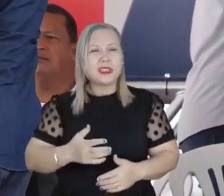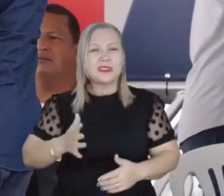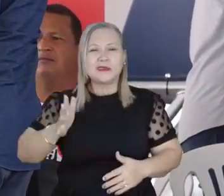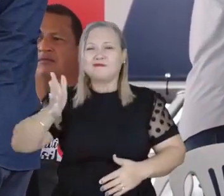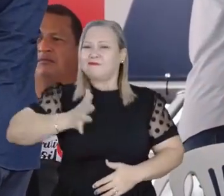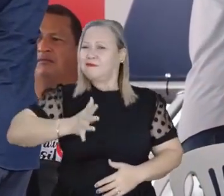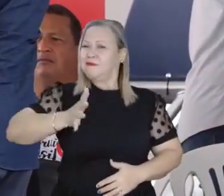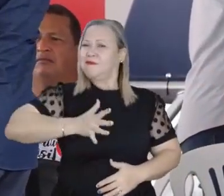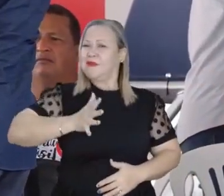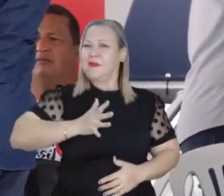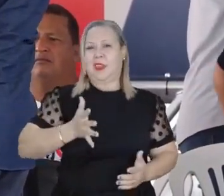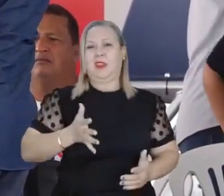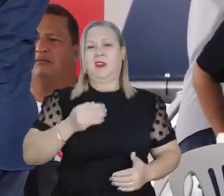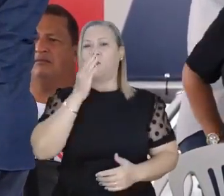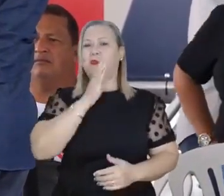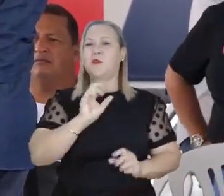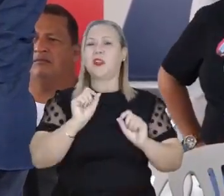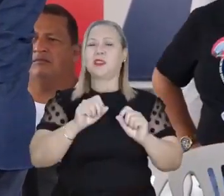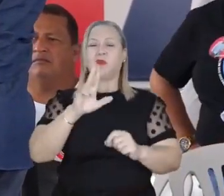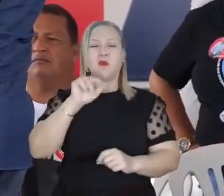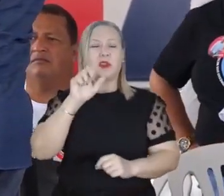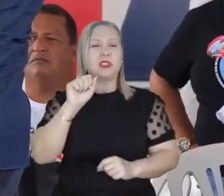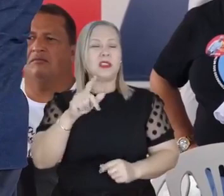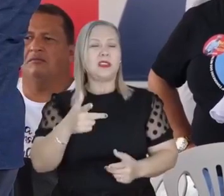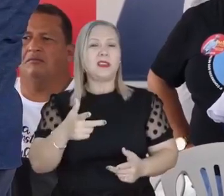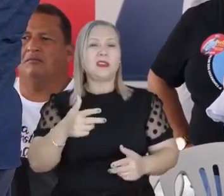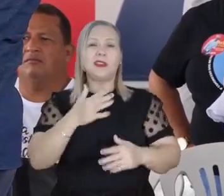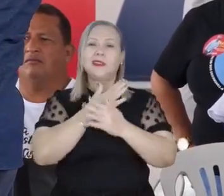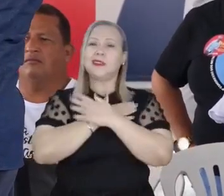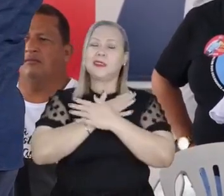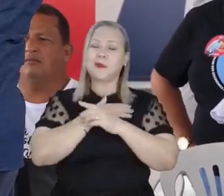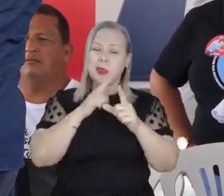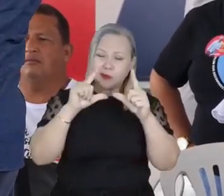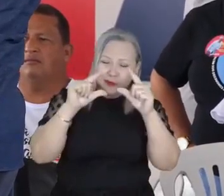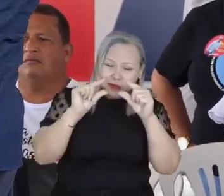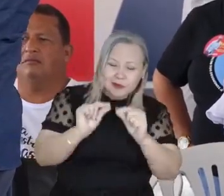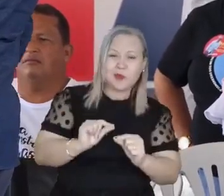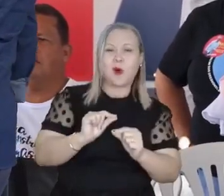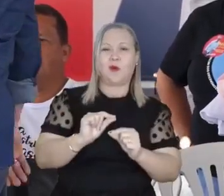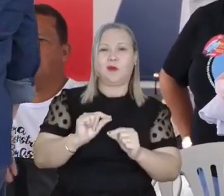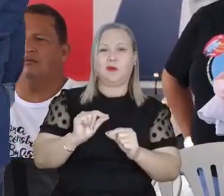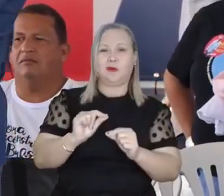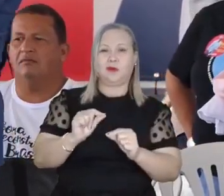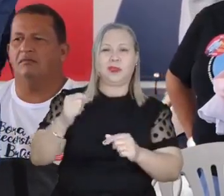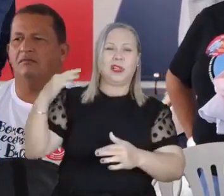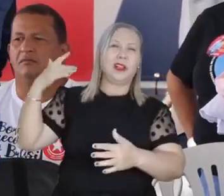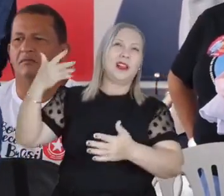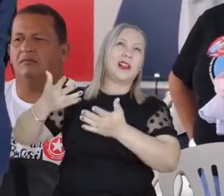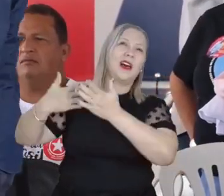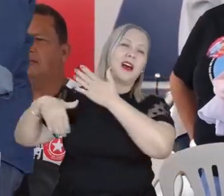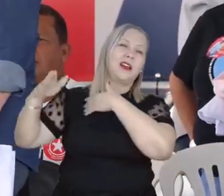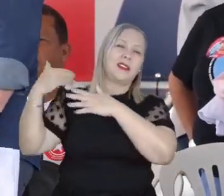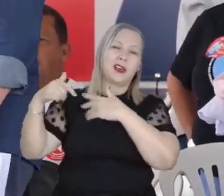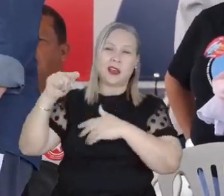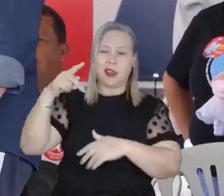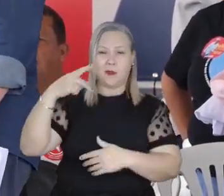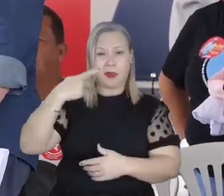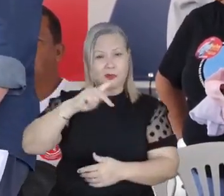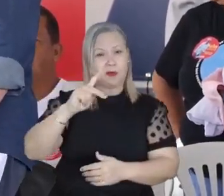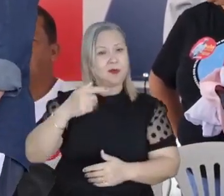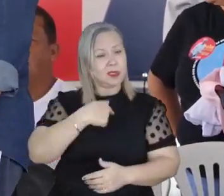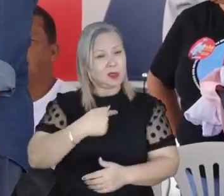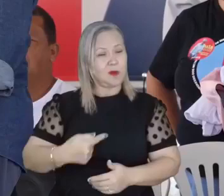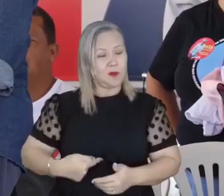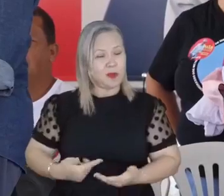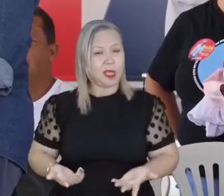desemprego tão baixo, que é o Lula falou, as pessoas que estão empregadas, elas estão consumindo, e é uma roda, e isso vai